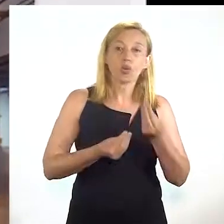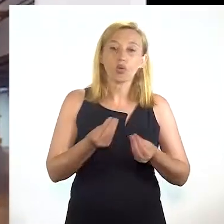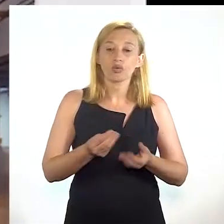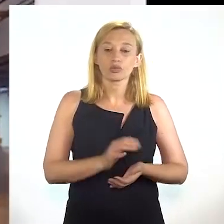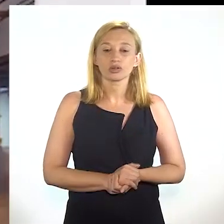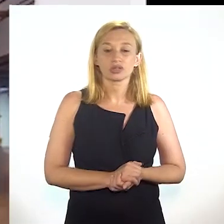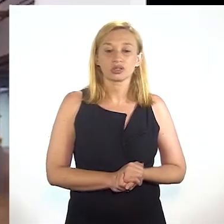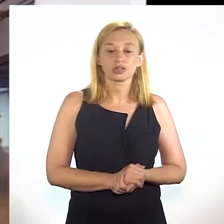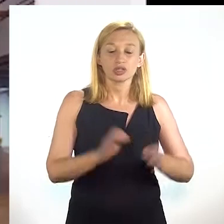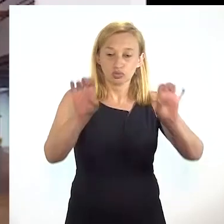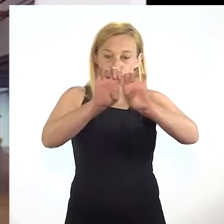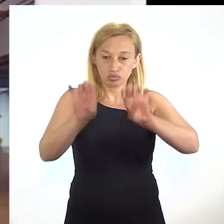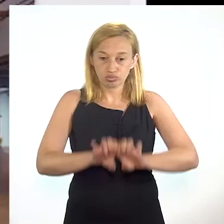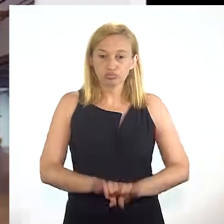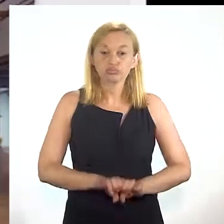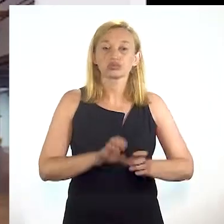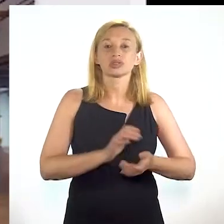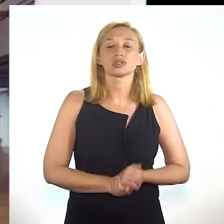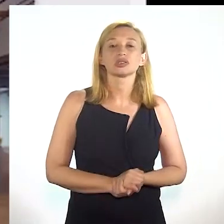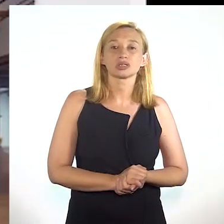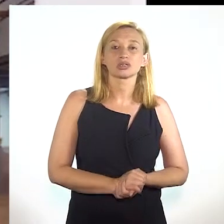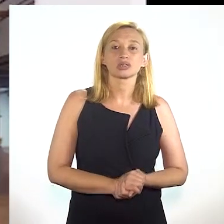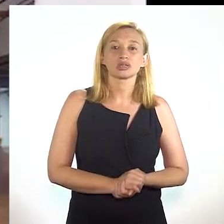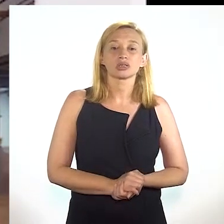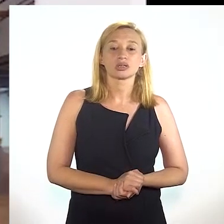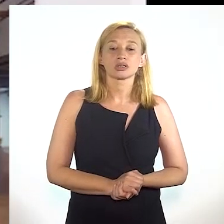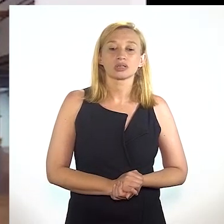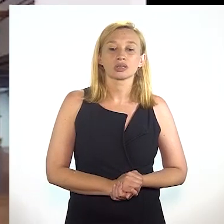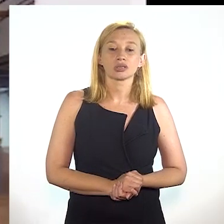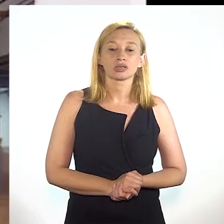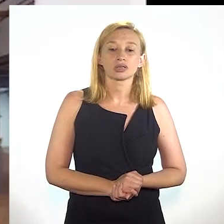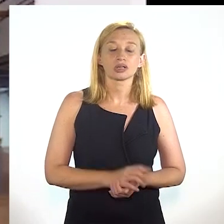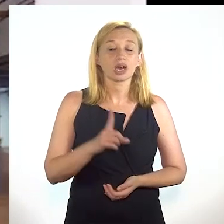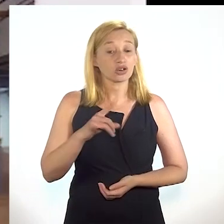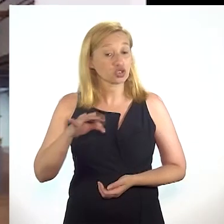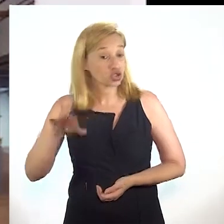empreendedorismo, com estrutura, né, de